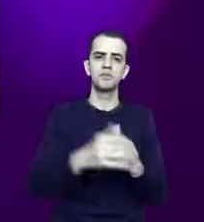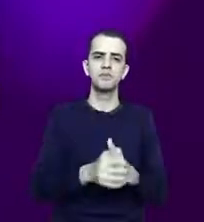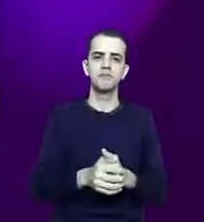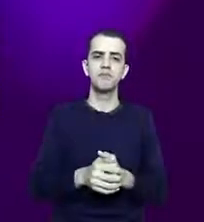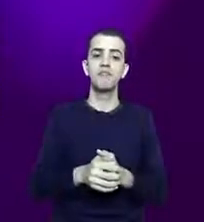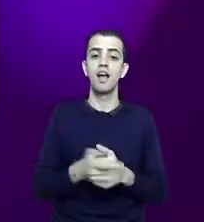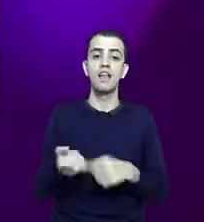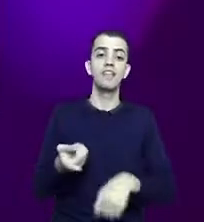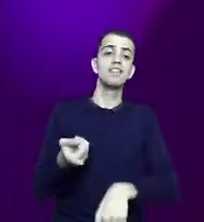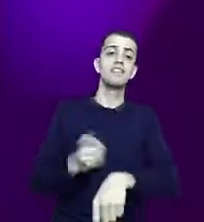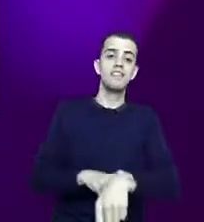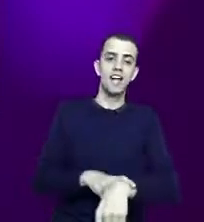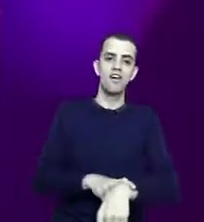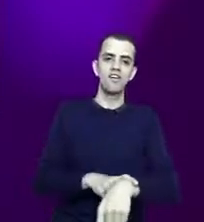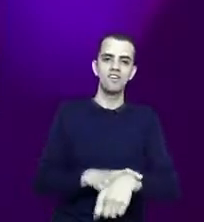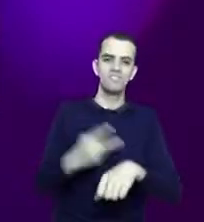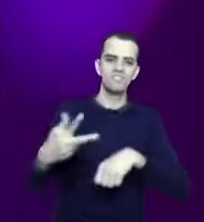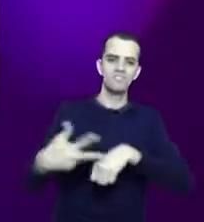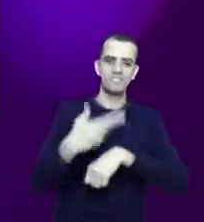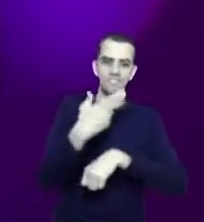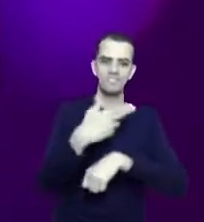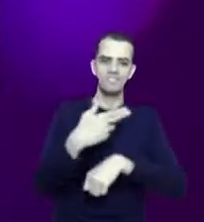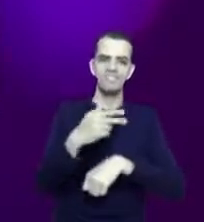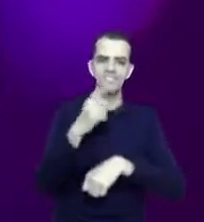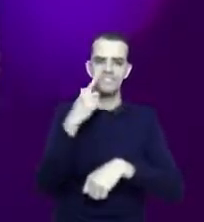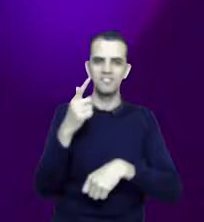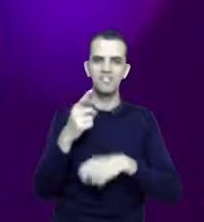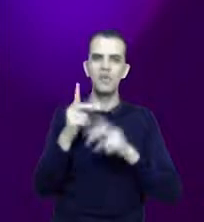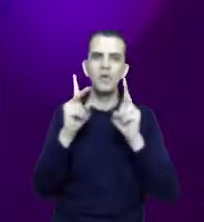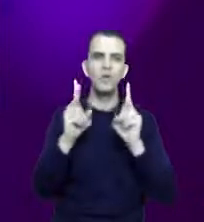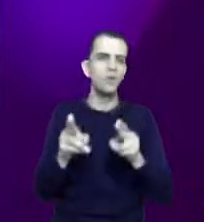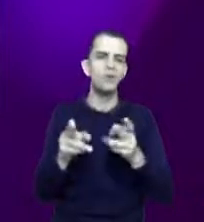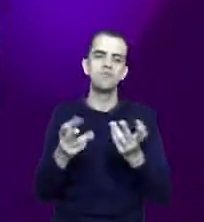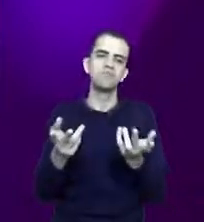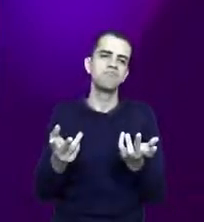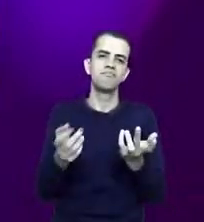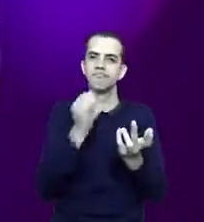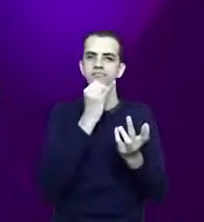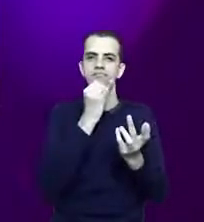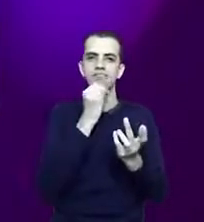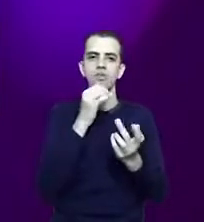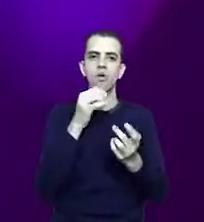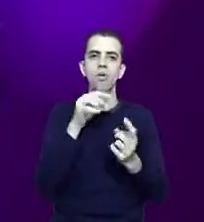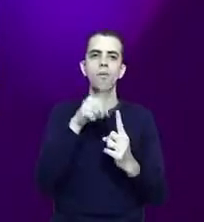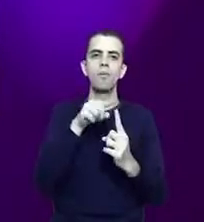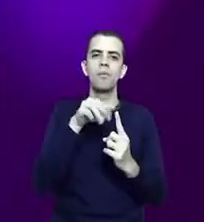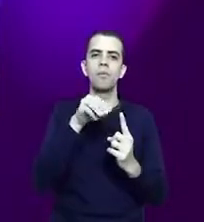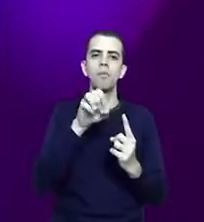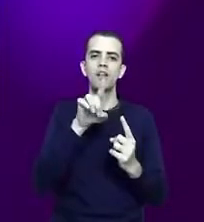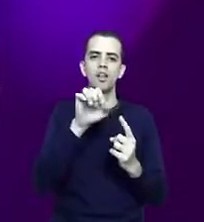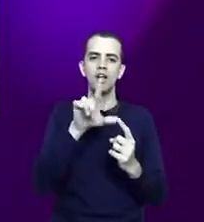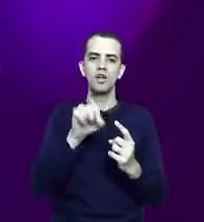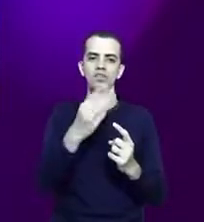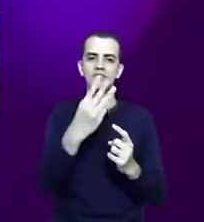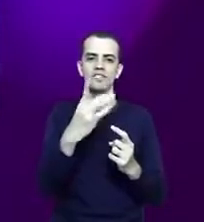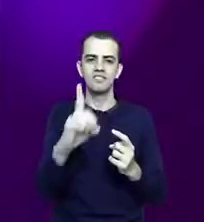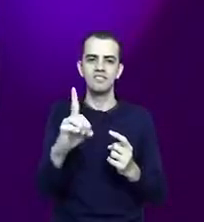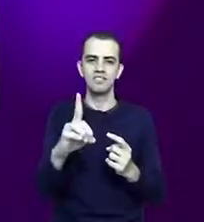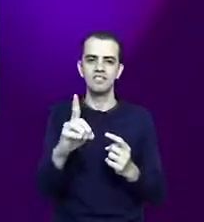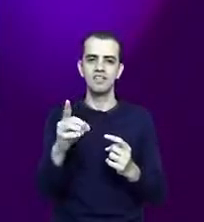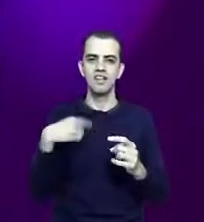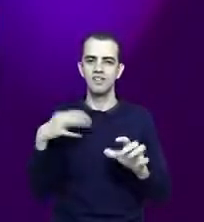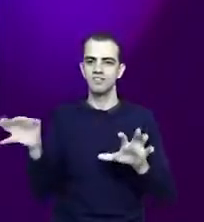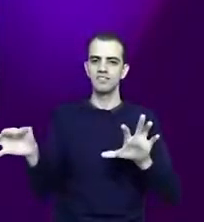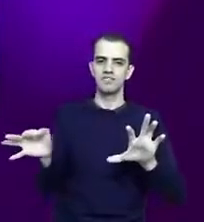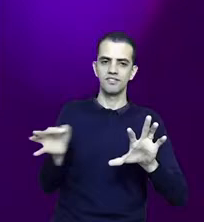uso intraoperatório. Vocês observem que é o mesmo uso como eu usaria um modelo tridimensional. Aqui vocês estão vendo, eu